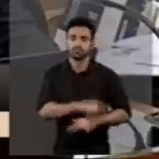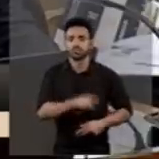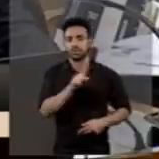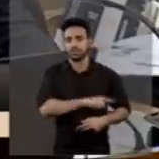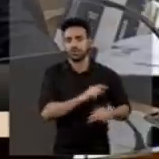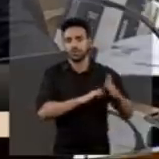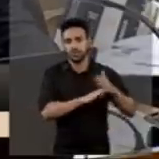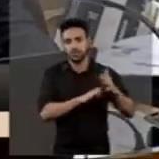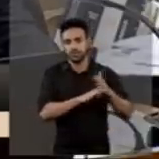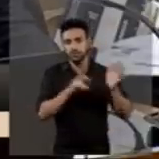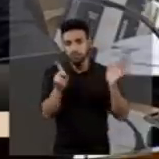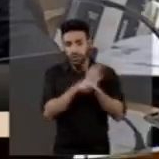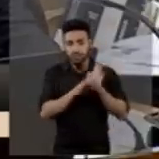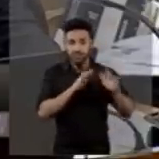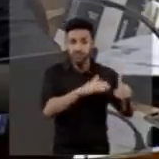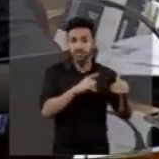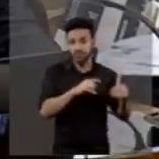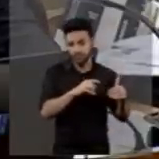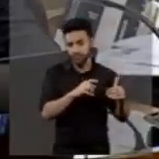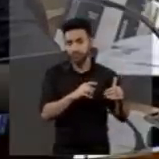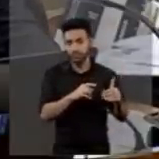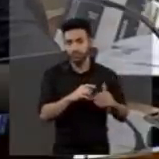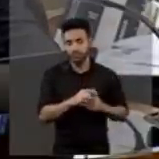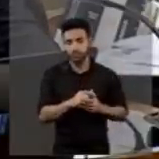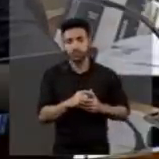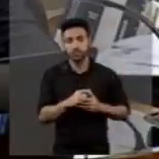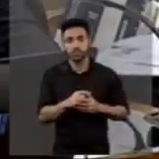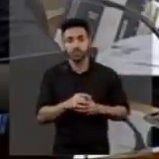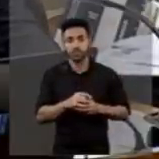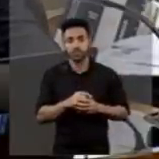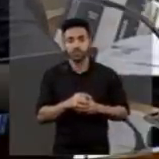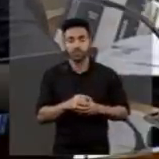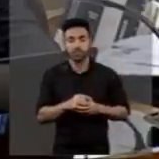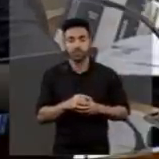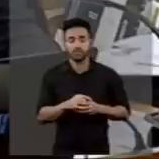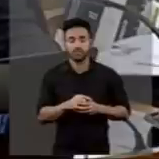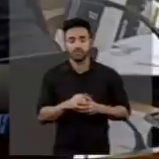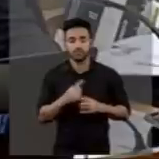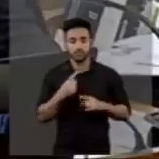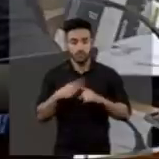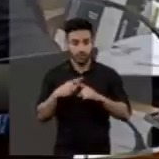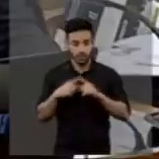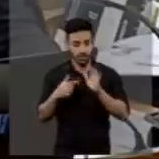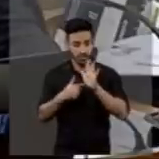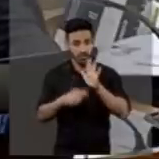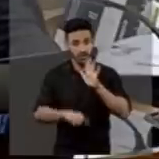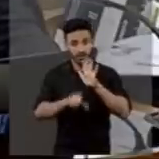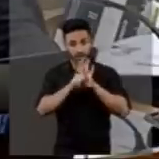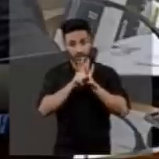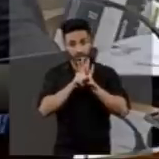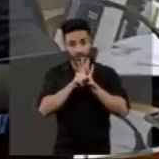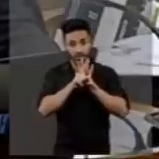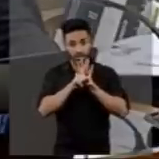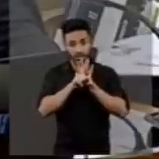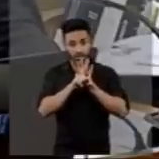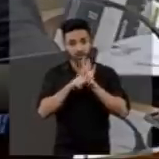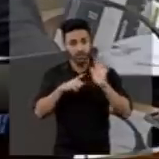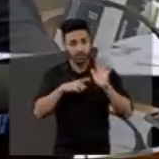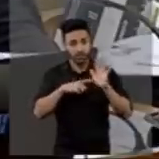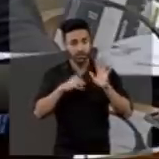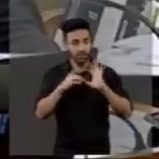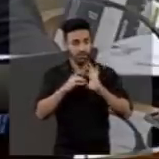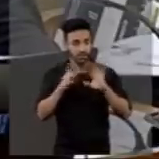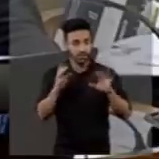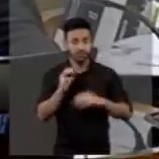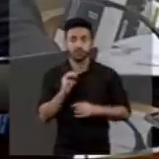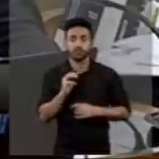específico para esse cancelamento, onde a legislação permite não só que o contribuinte, se